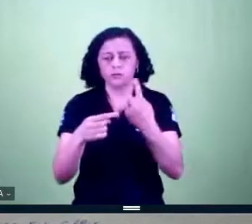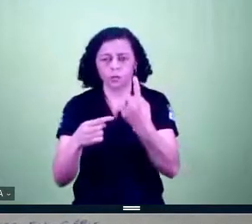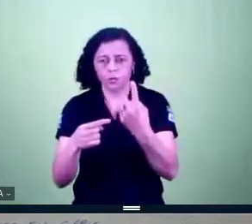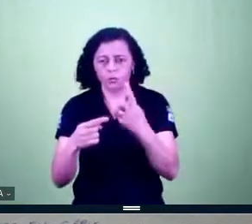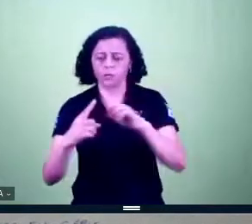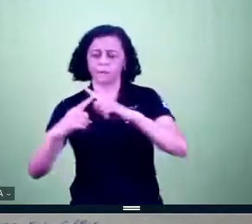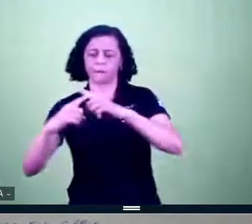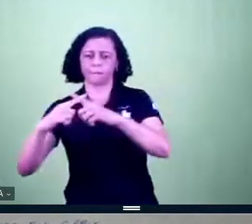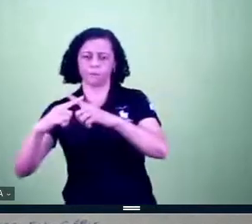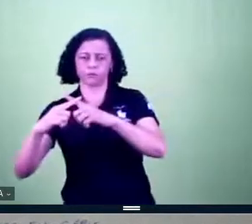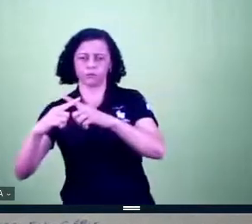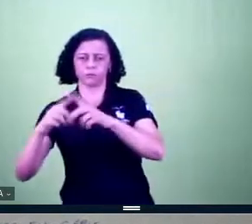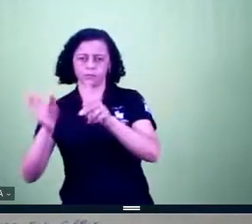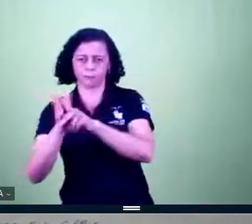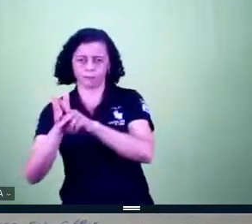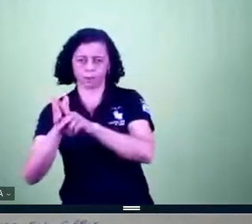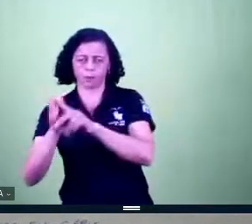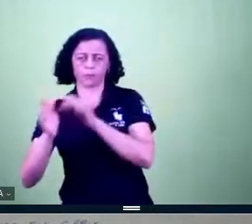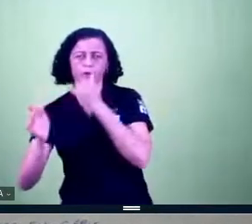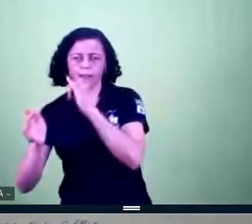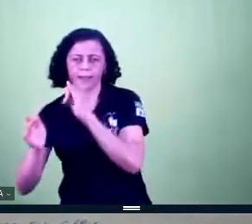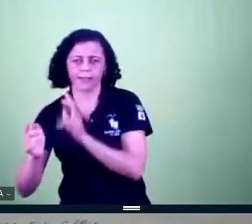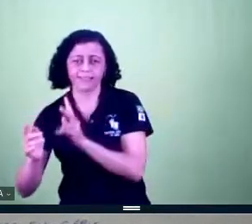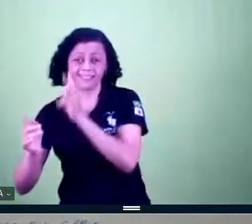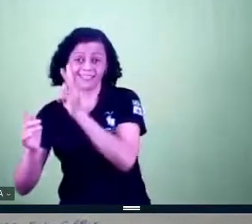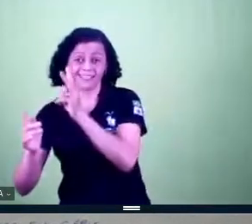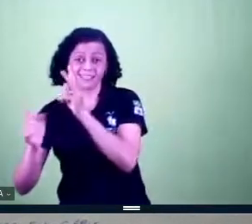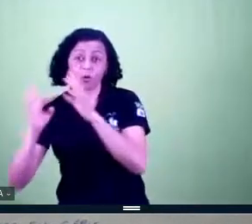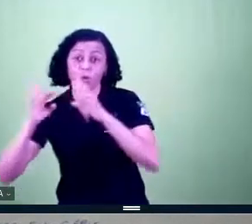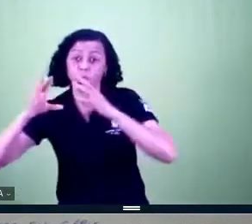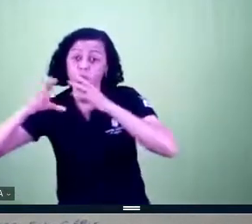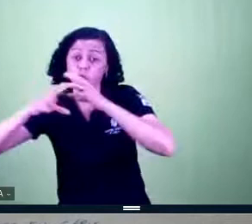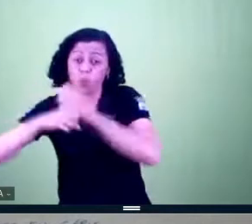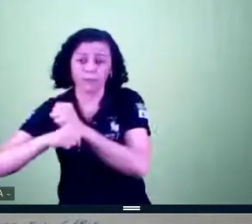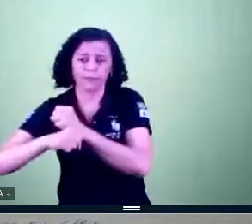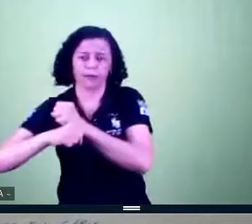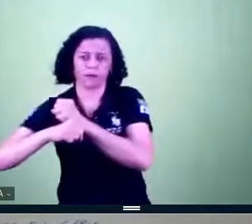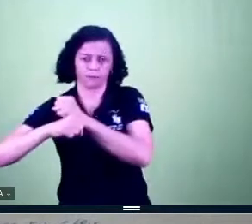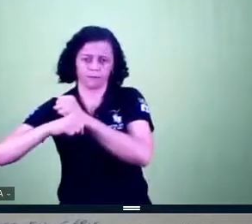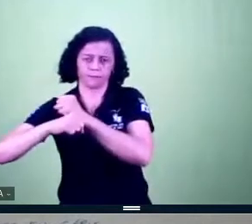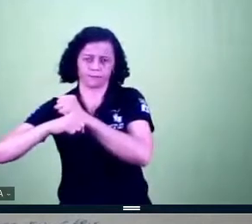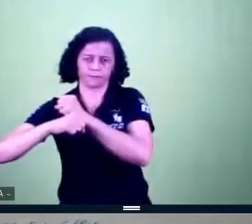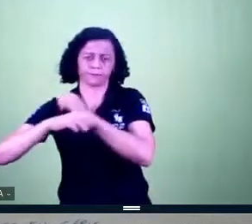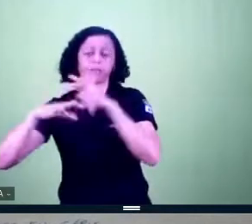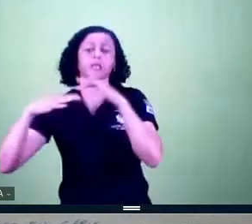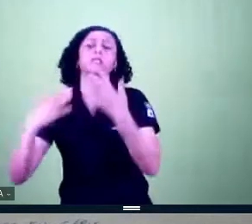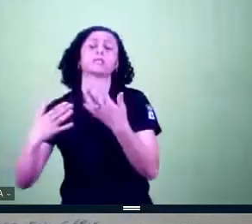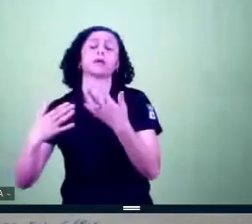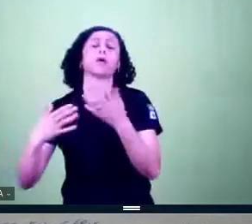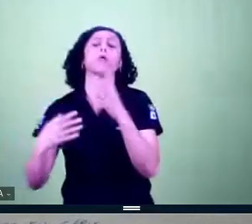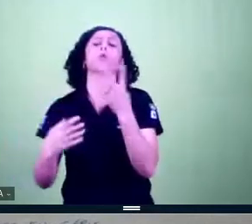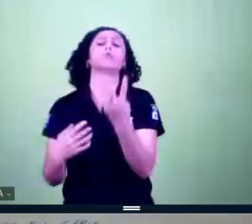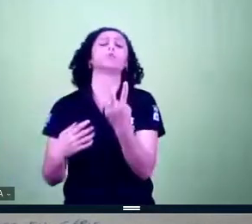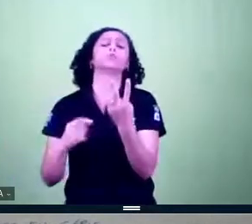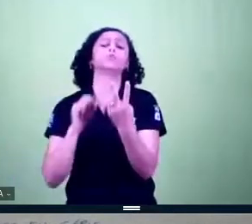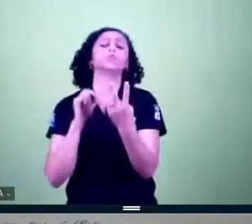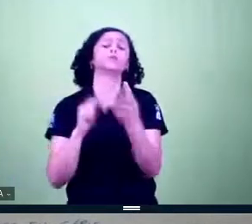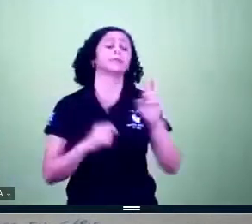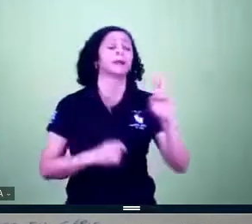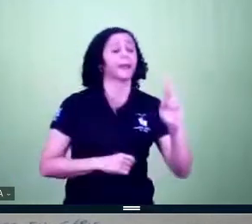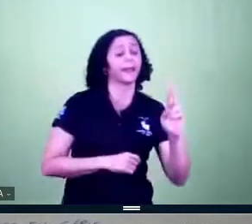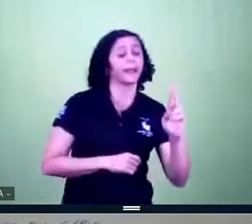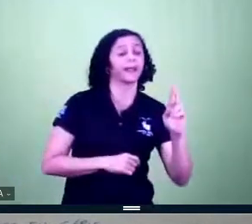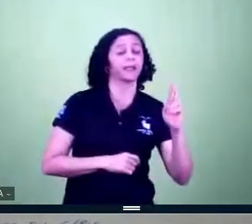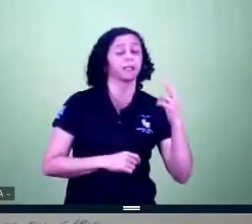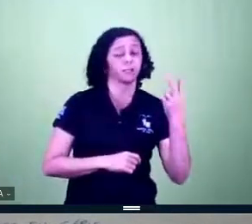multiplica a tensão da fonte, total da fonte. Mais, o que é o 2 ali? R2